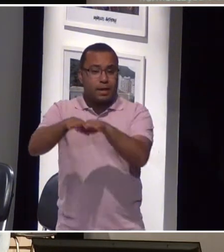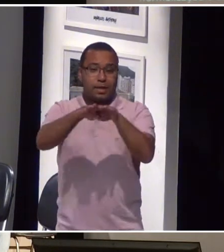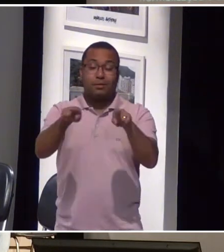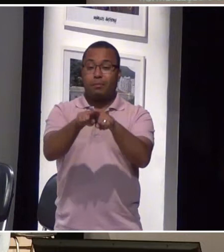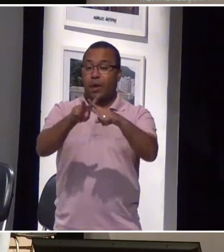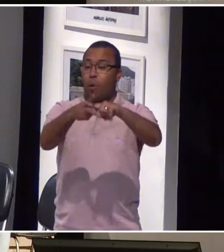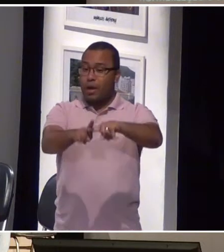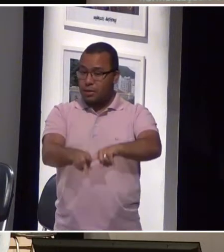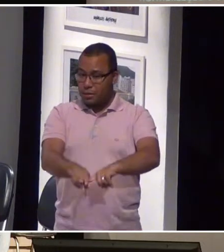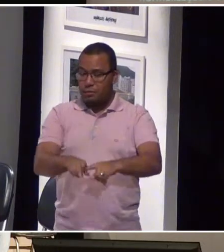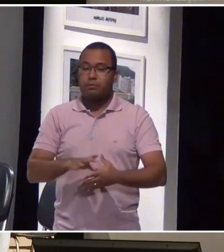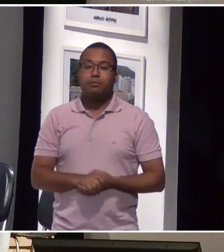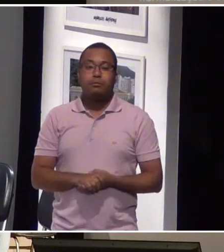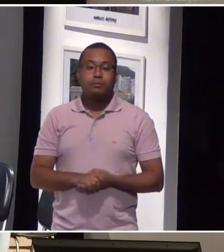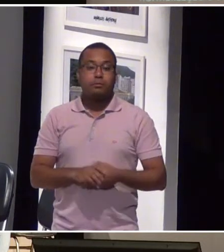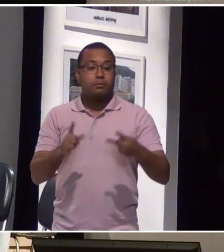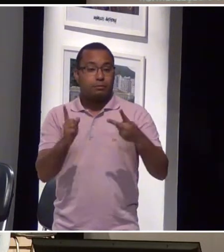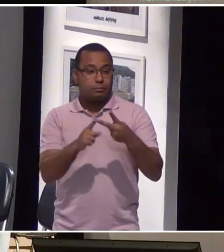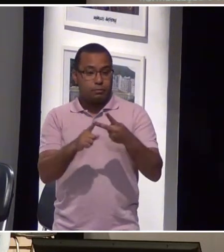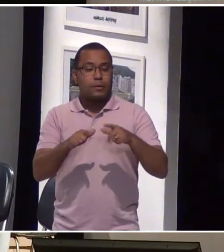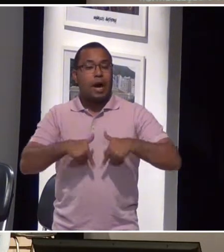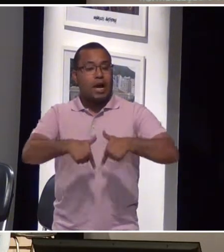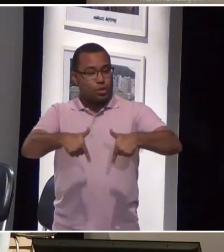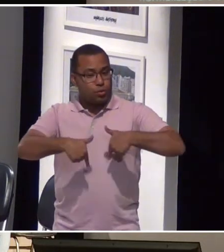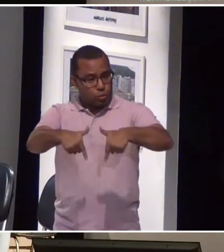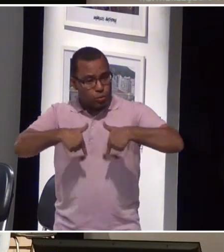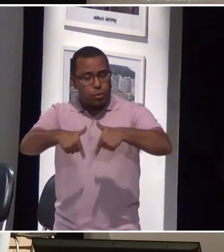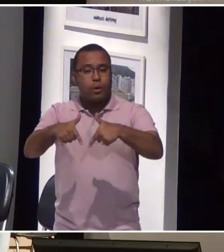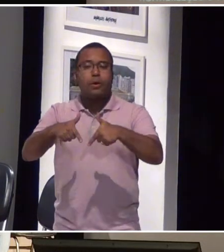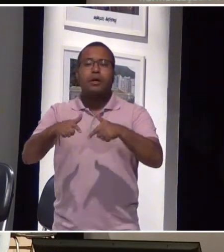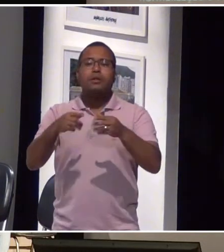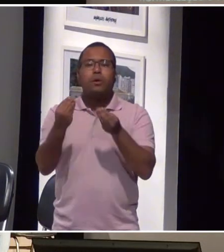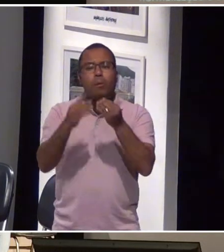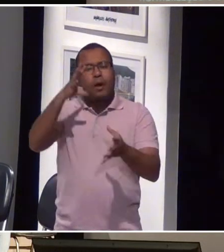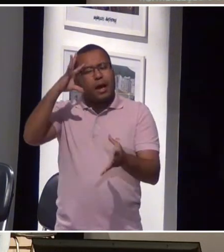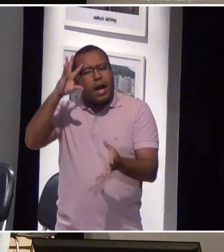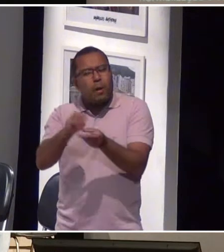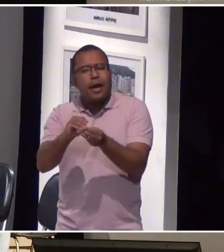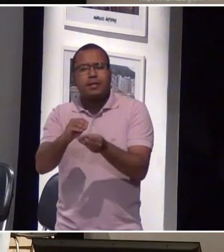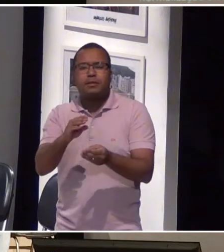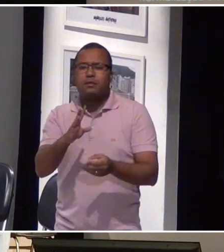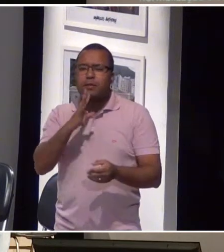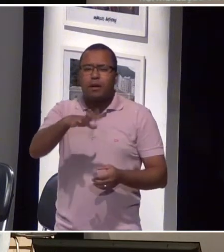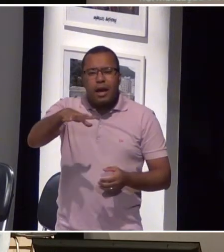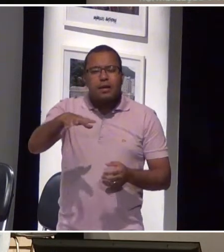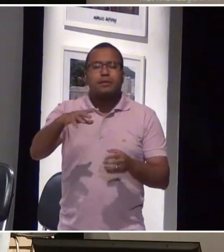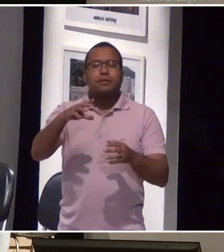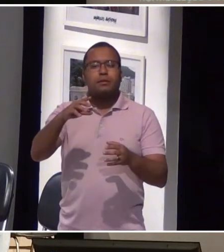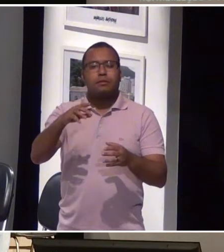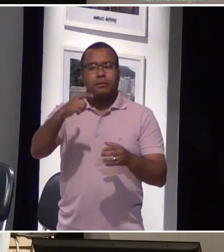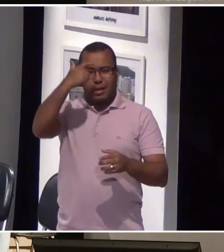de correção, e em ações, ao mesmo tempo, que reconhecem a diferença surda. Então, a gente vive uma